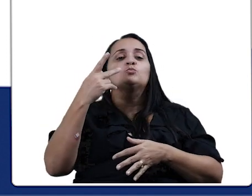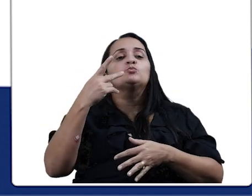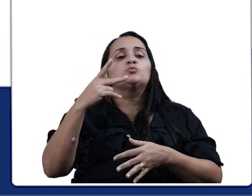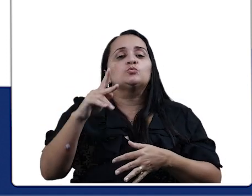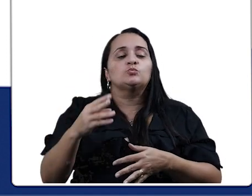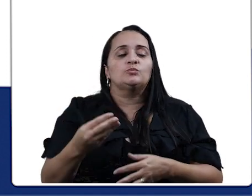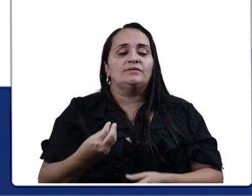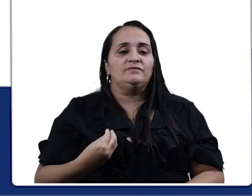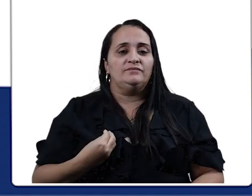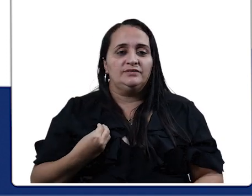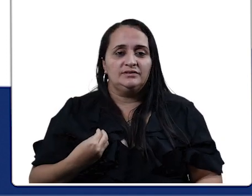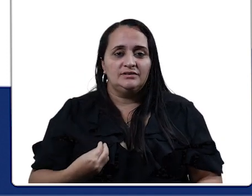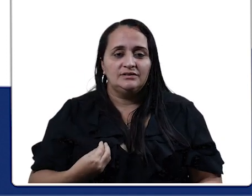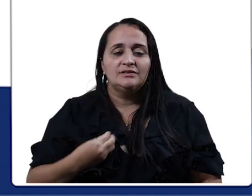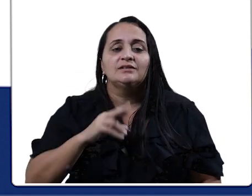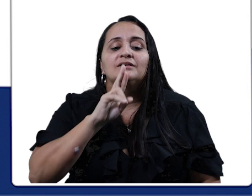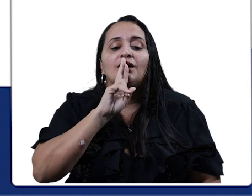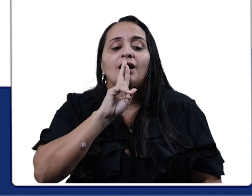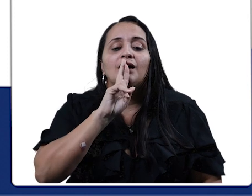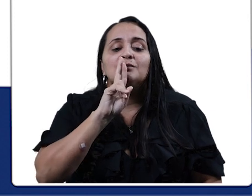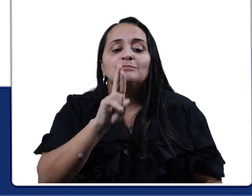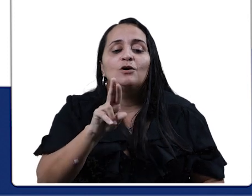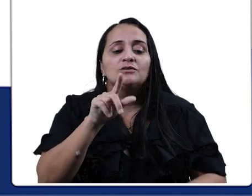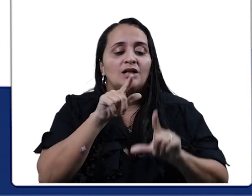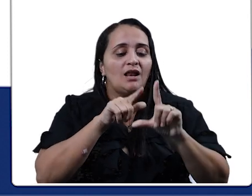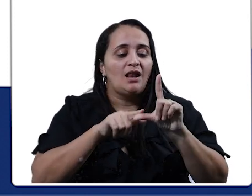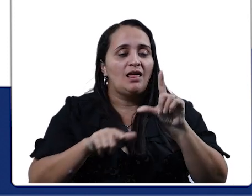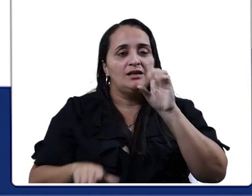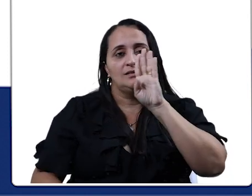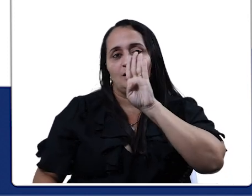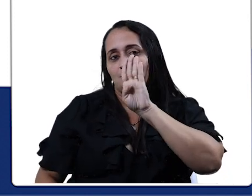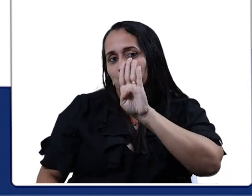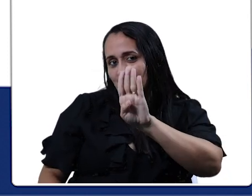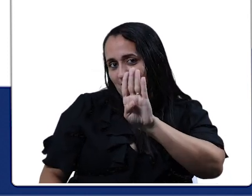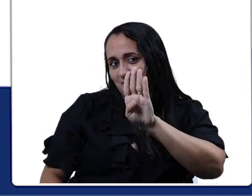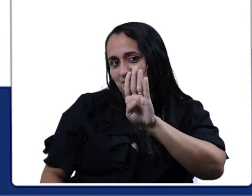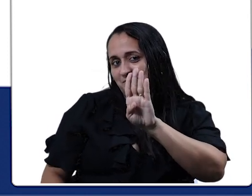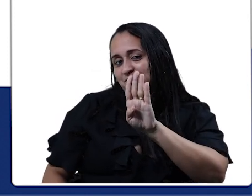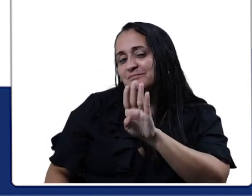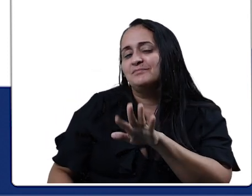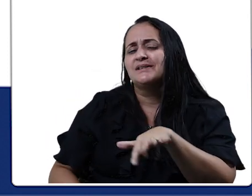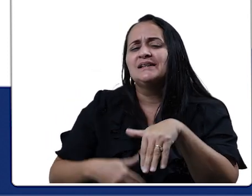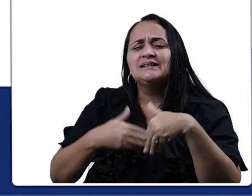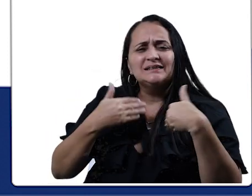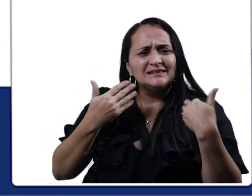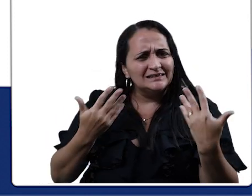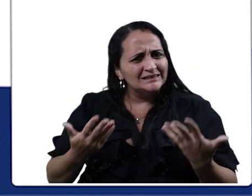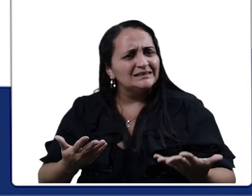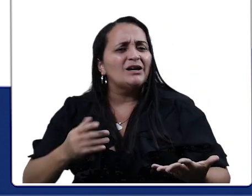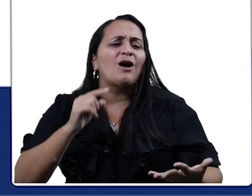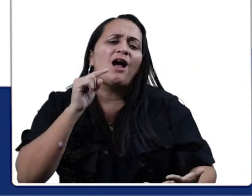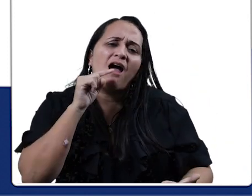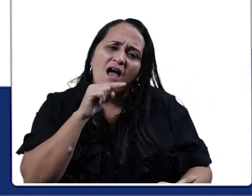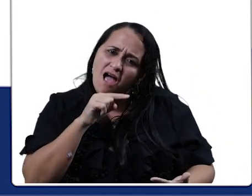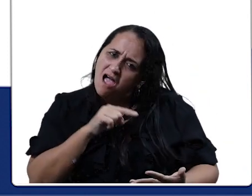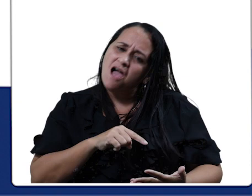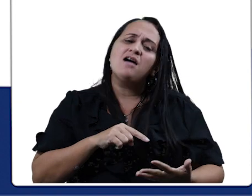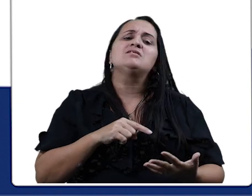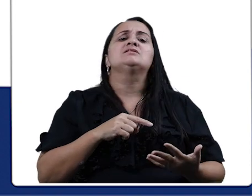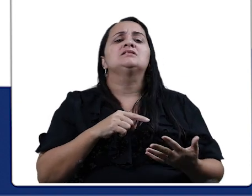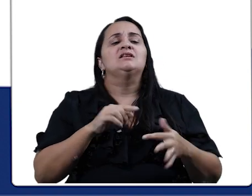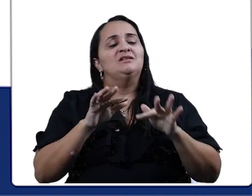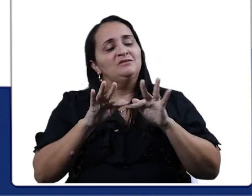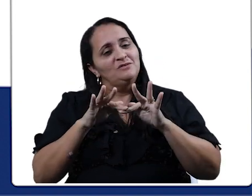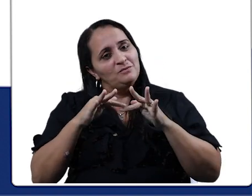vida, a resposta é a letra B. Essa foi mais simples do que a outra, ou